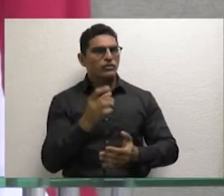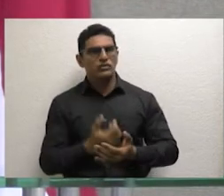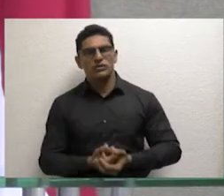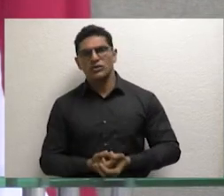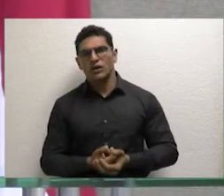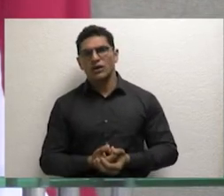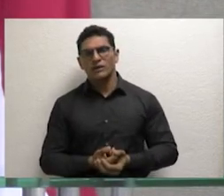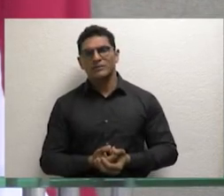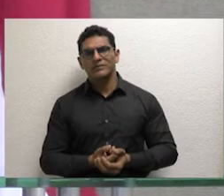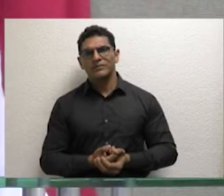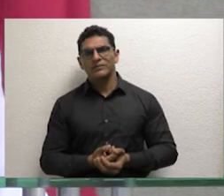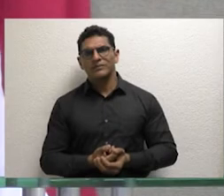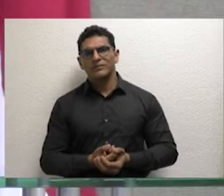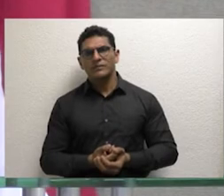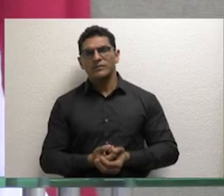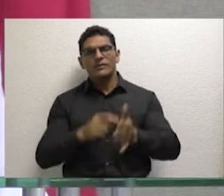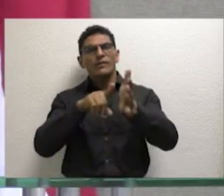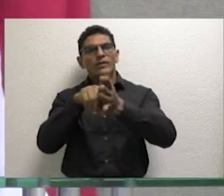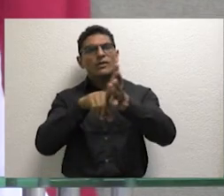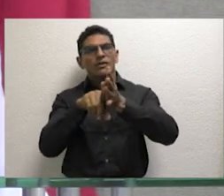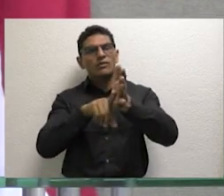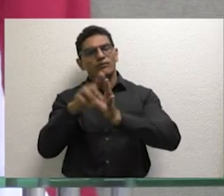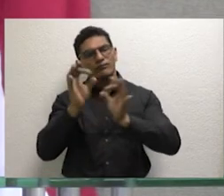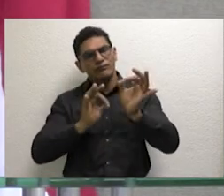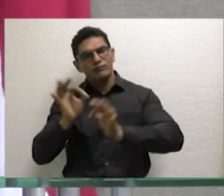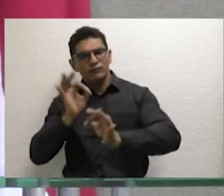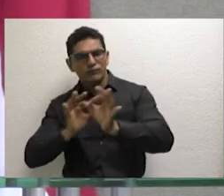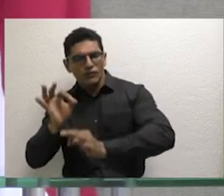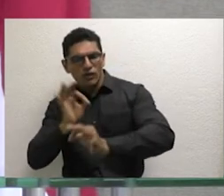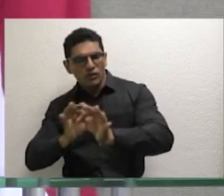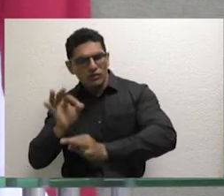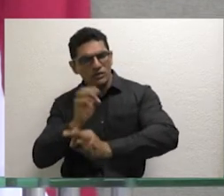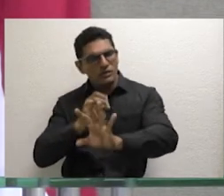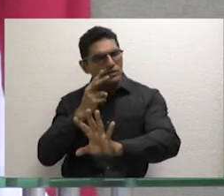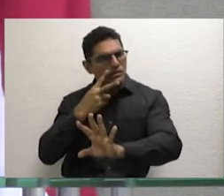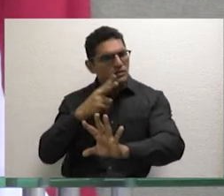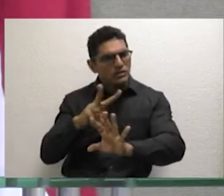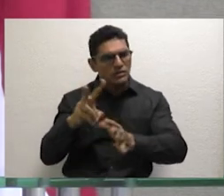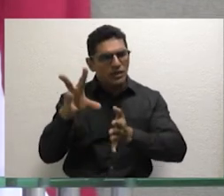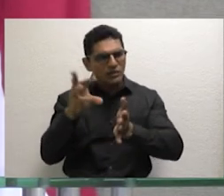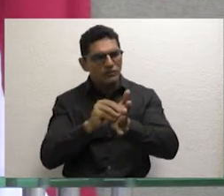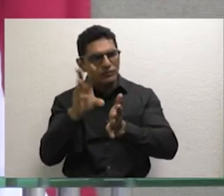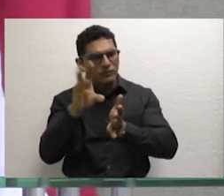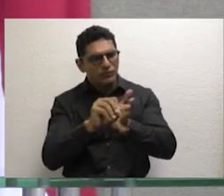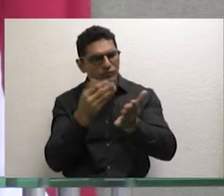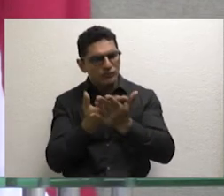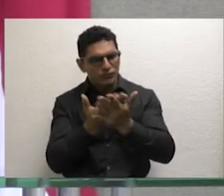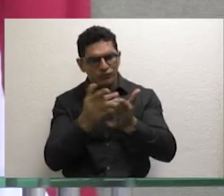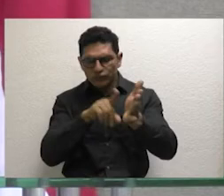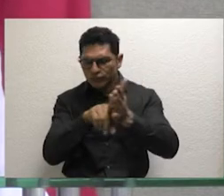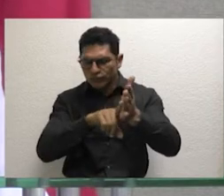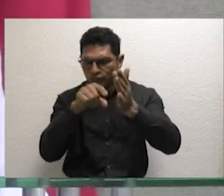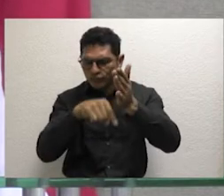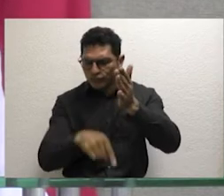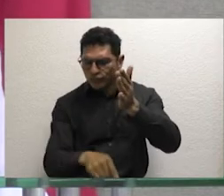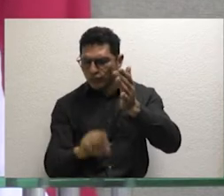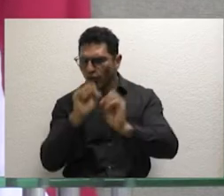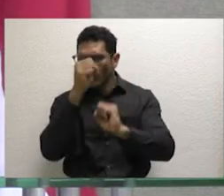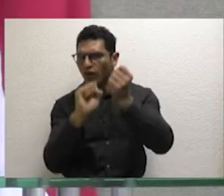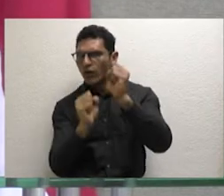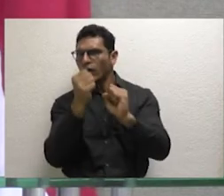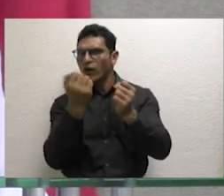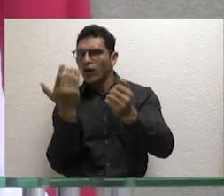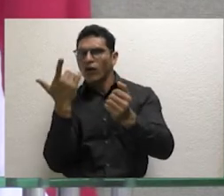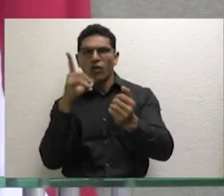o órgão fiscalizador consegue apurar o modelo zona franca arrecada em